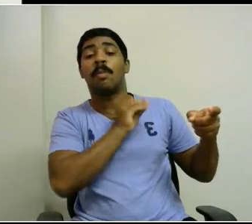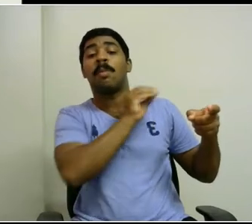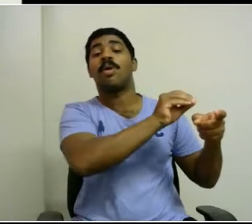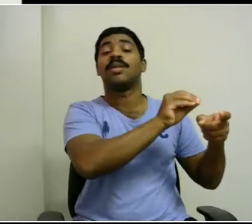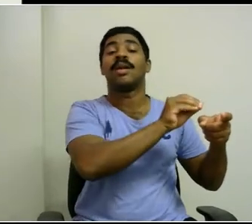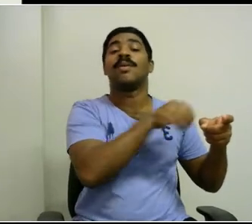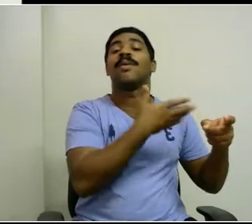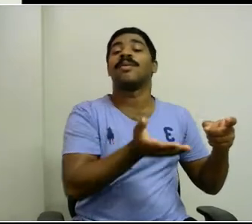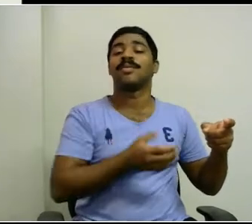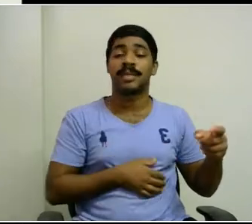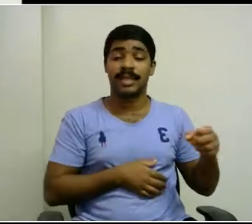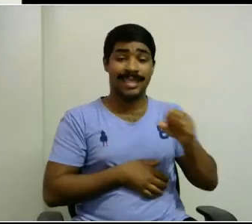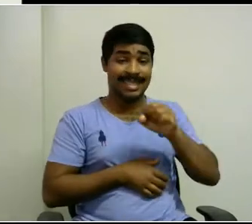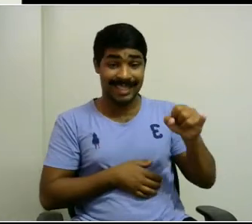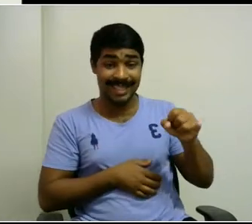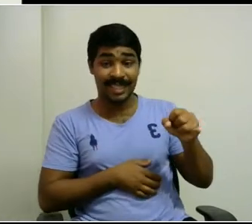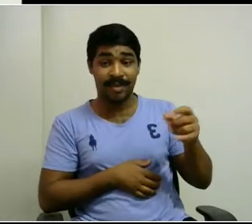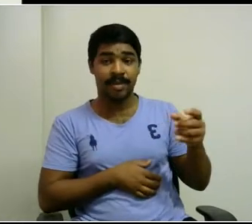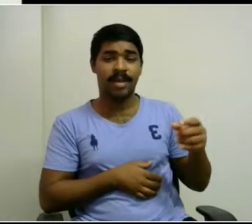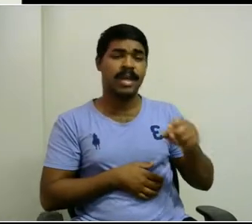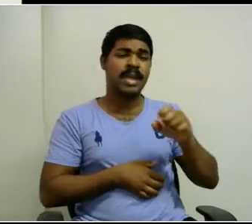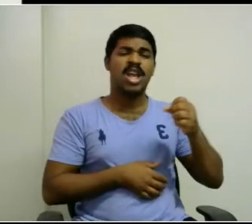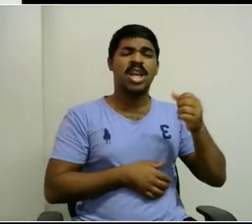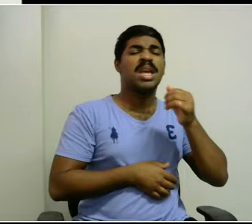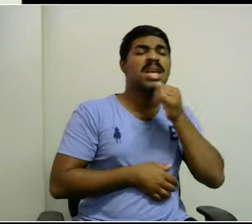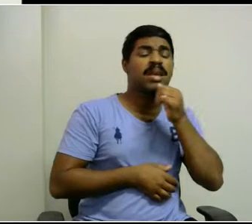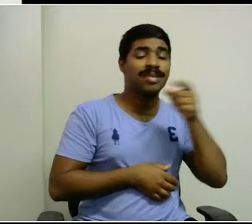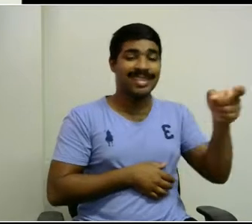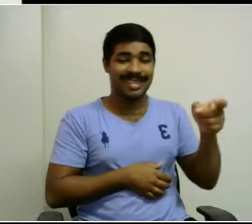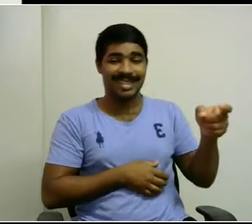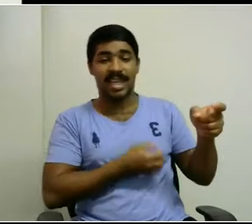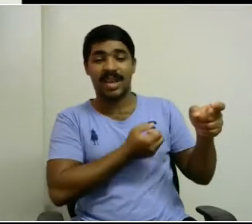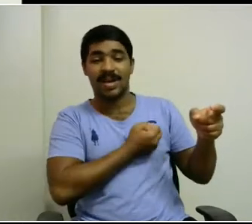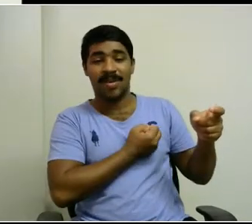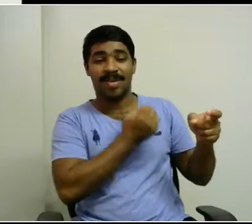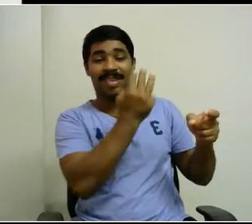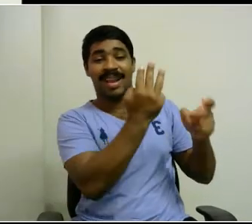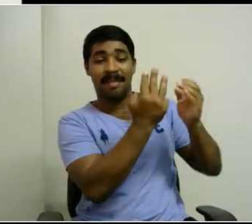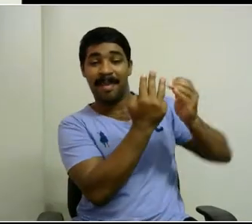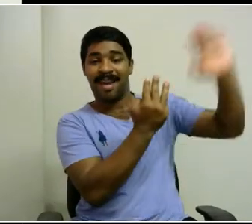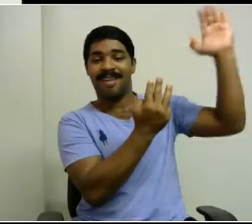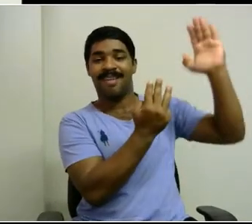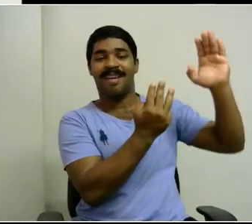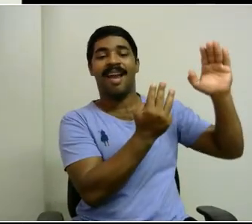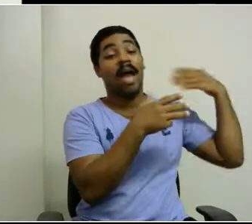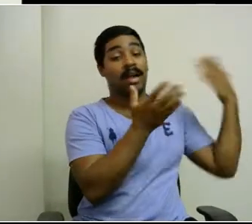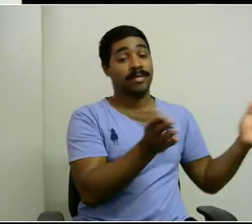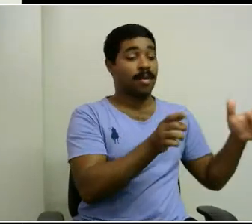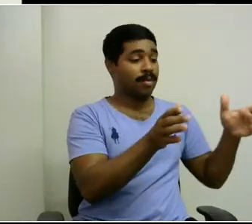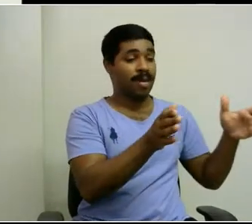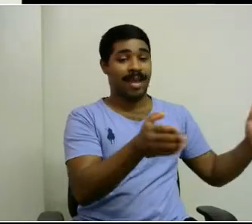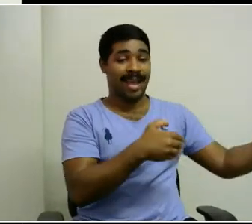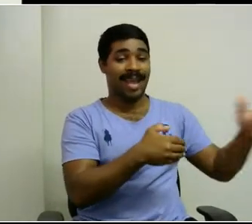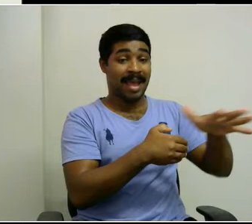maior quando o x for um número maior que 3. Toda vez que esse x aqui for um